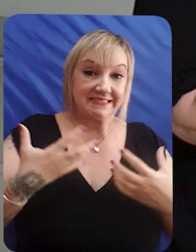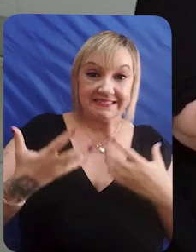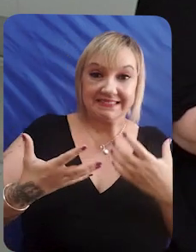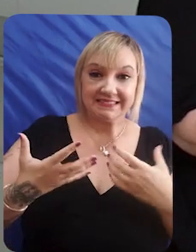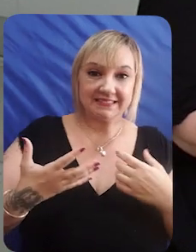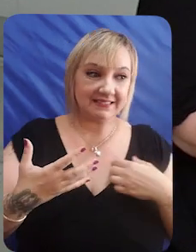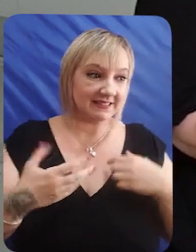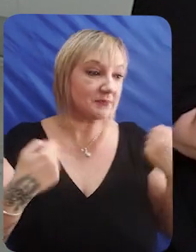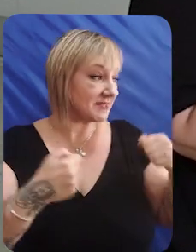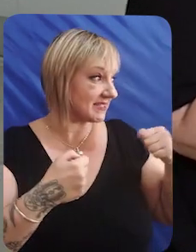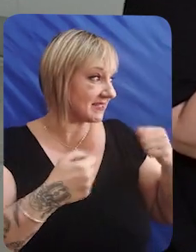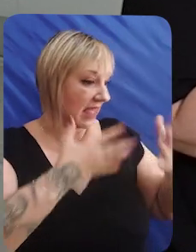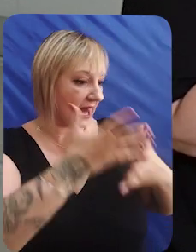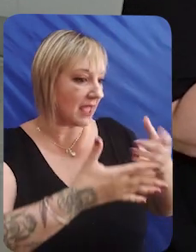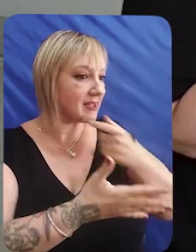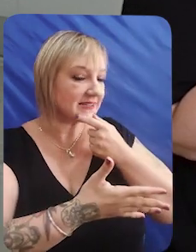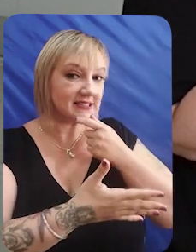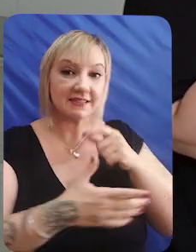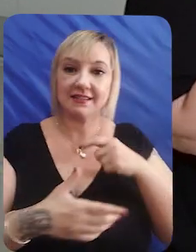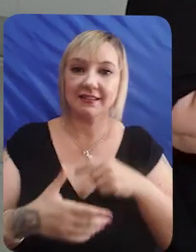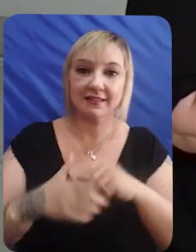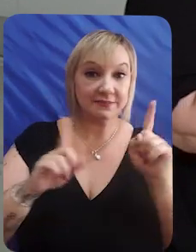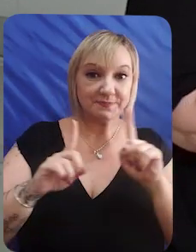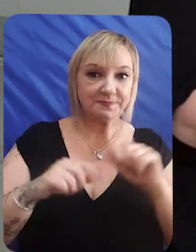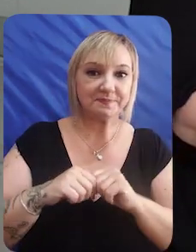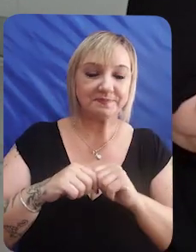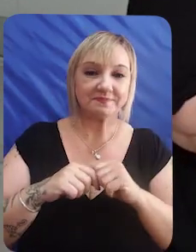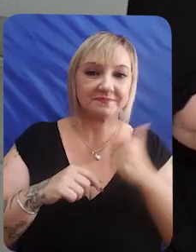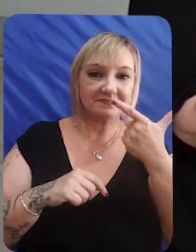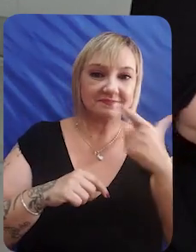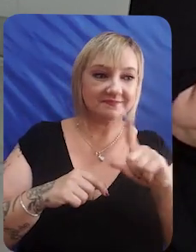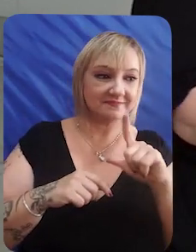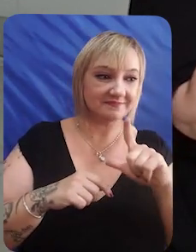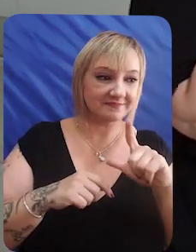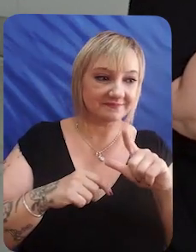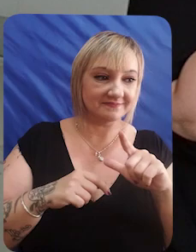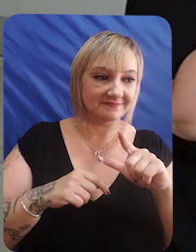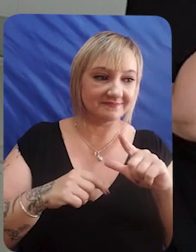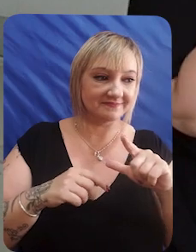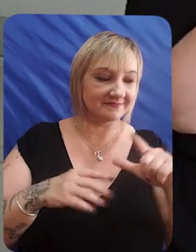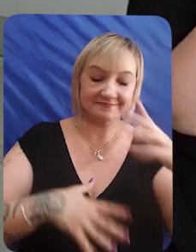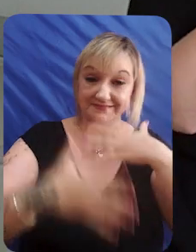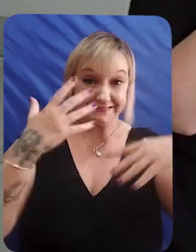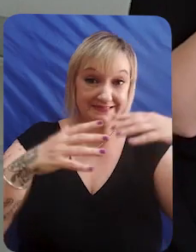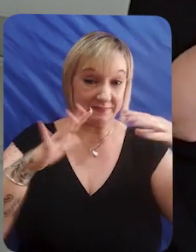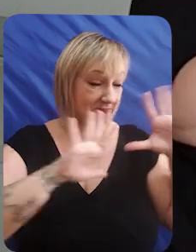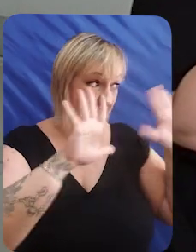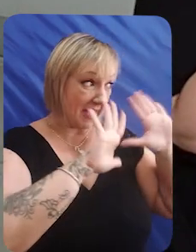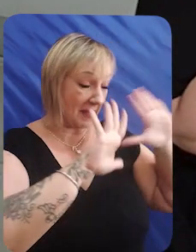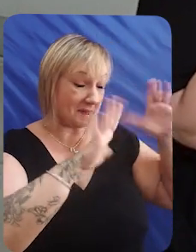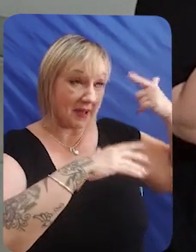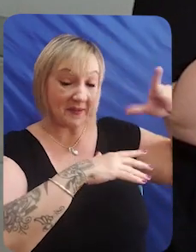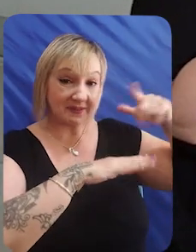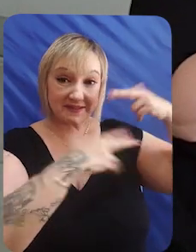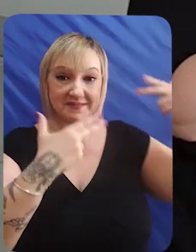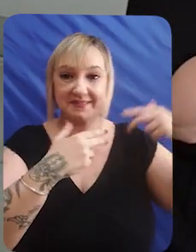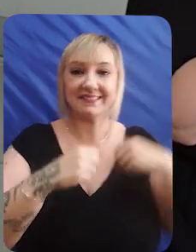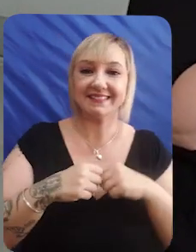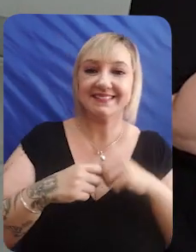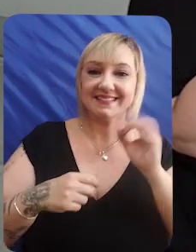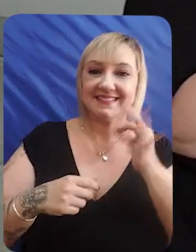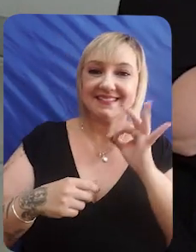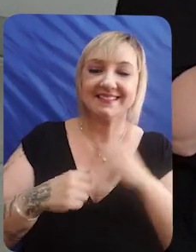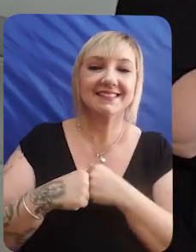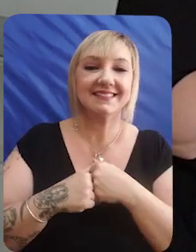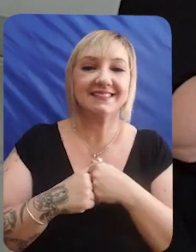que... Aí já tem que fazer livro em inglês ou livro em português? Não, aí tem um... Aí não é livro, gente, não é livro em inglês, é outra coisa. A